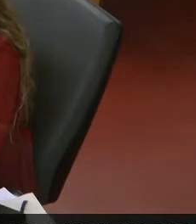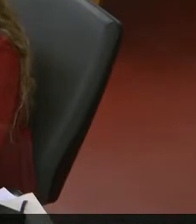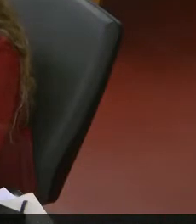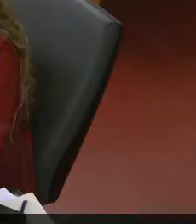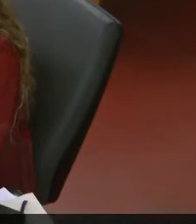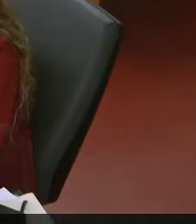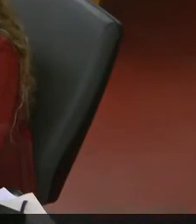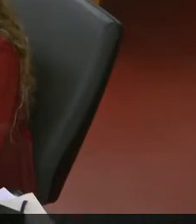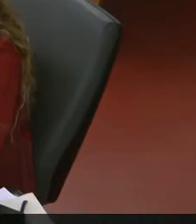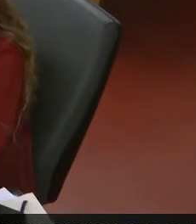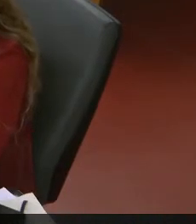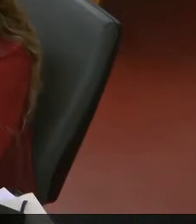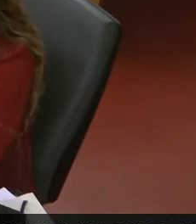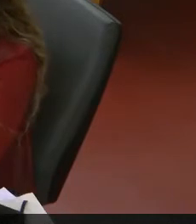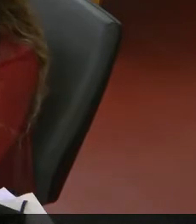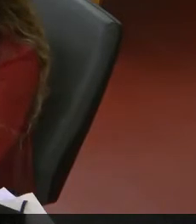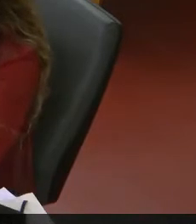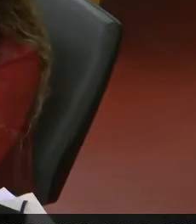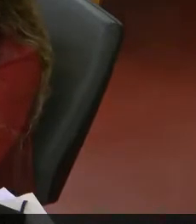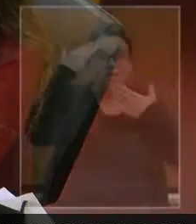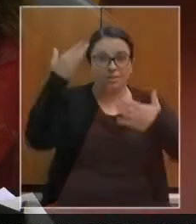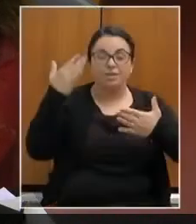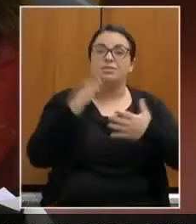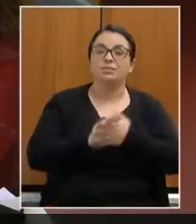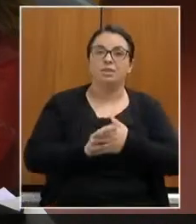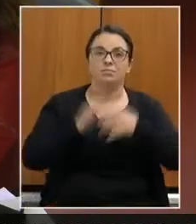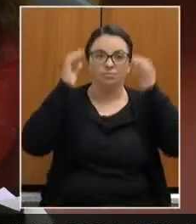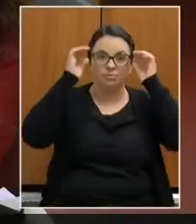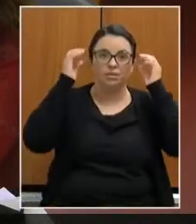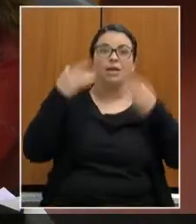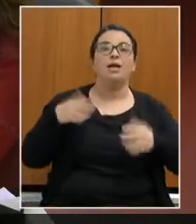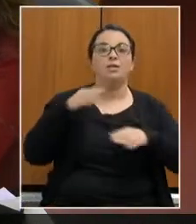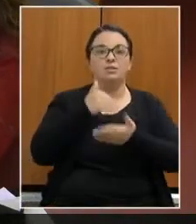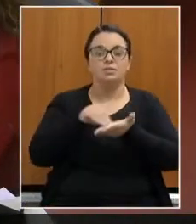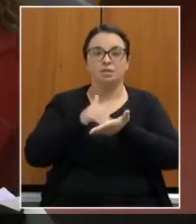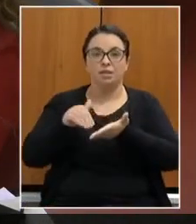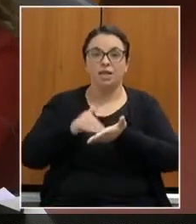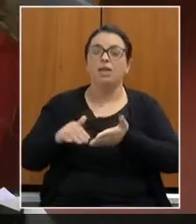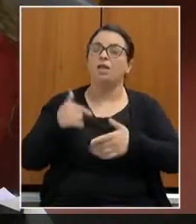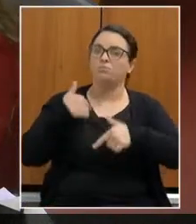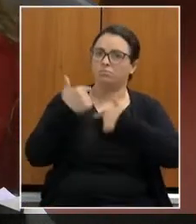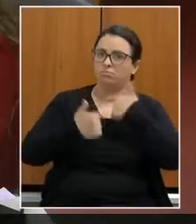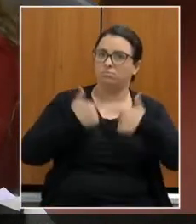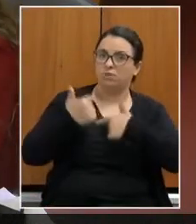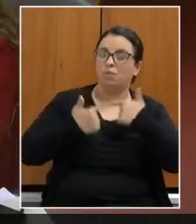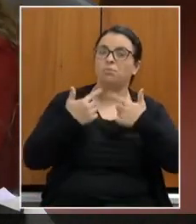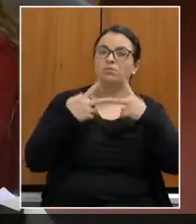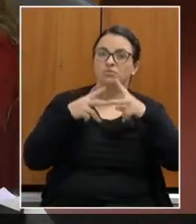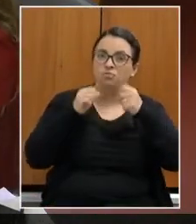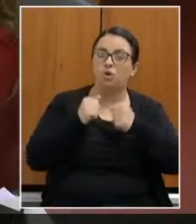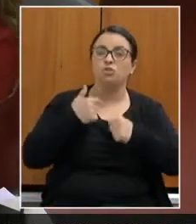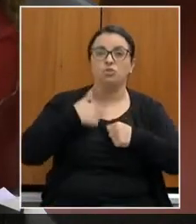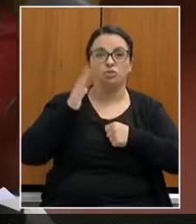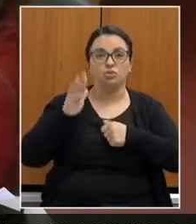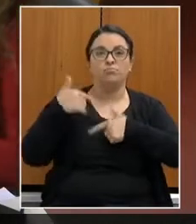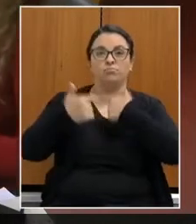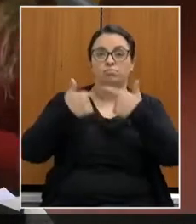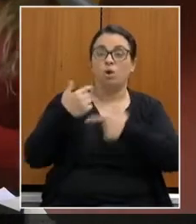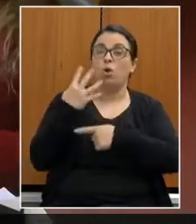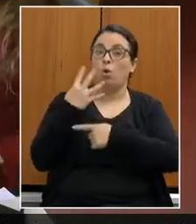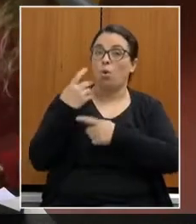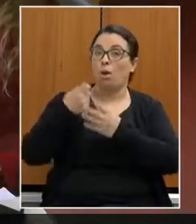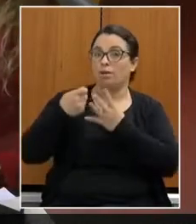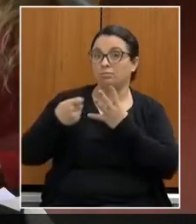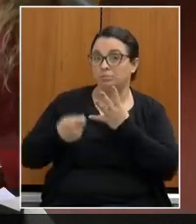realmente a Secretaria vem fazendo um grande trabalho estou lá estou lá quatro meses vou fazer quatro meses já